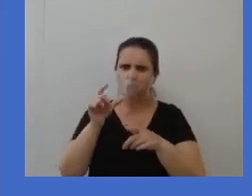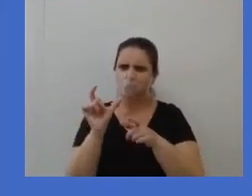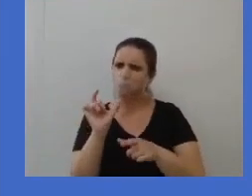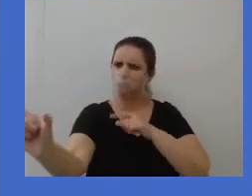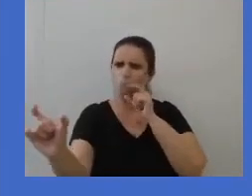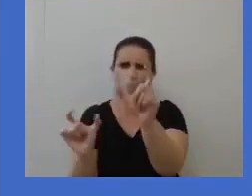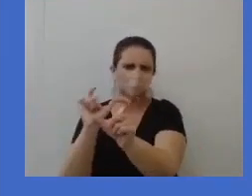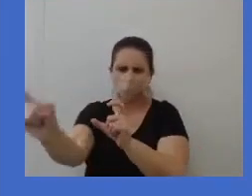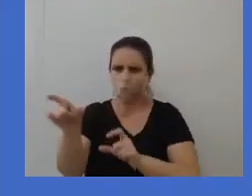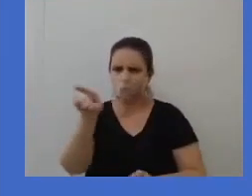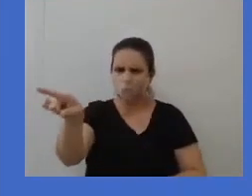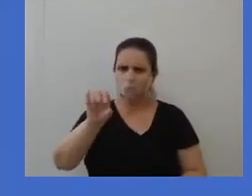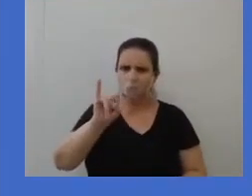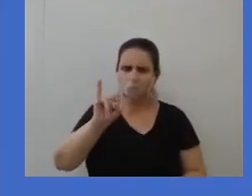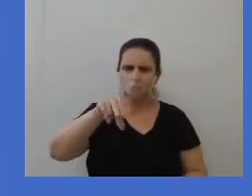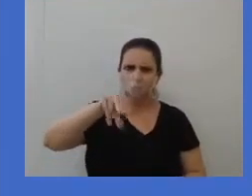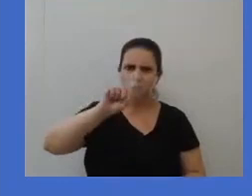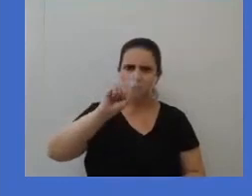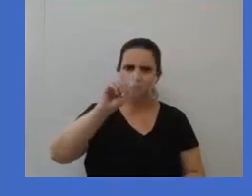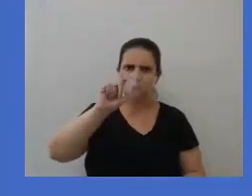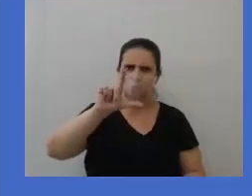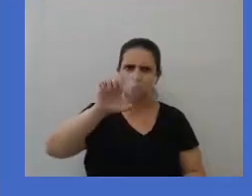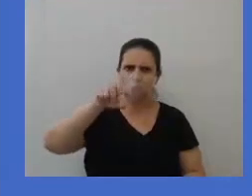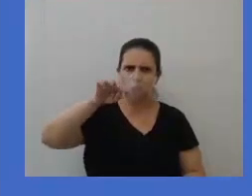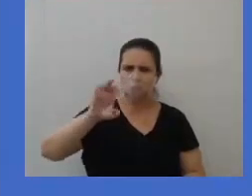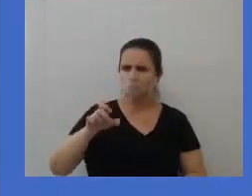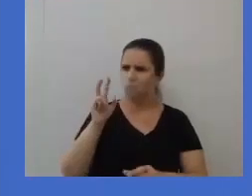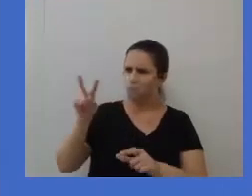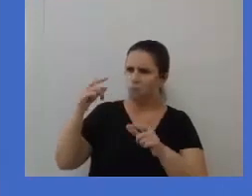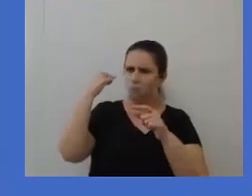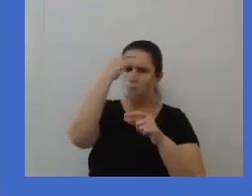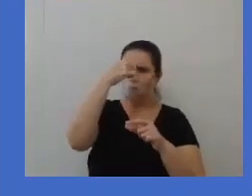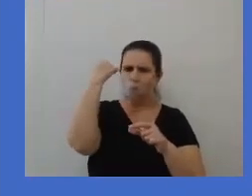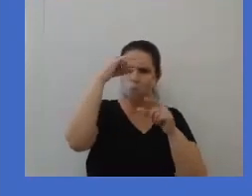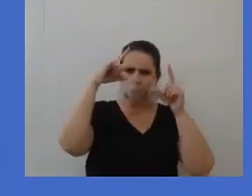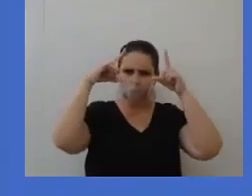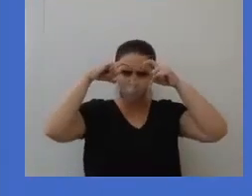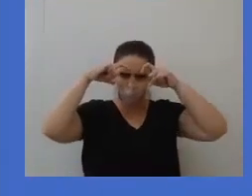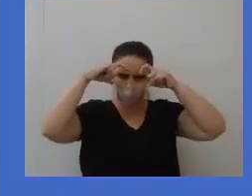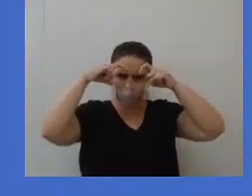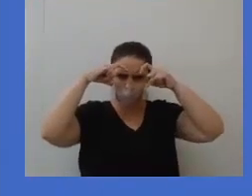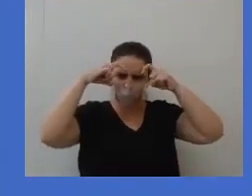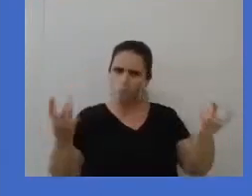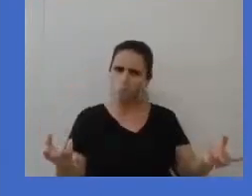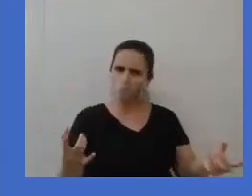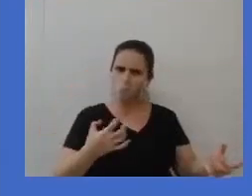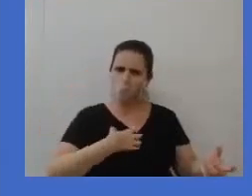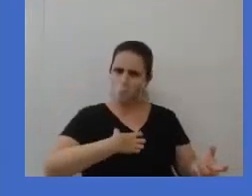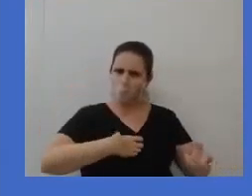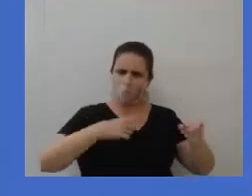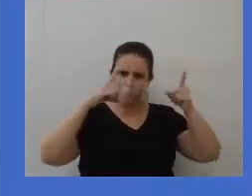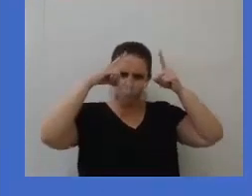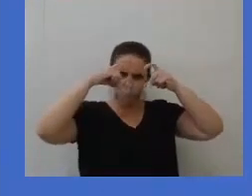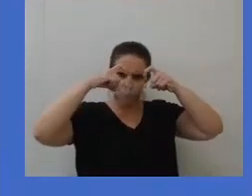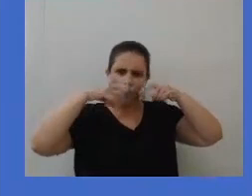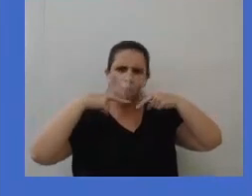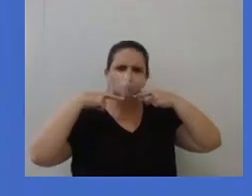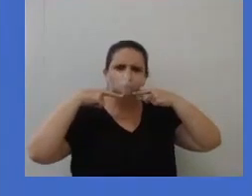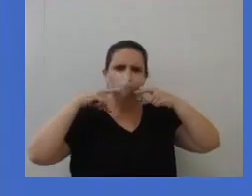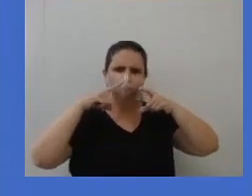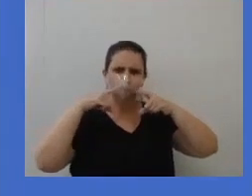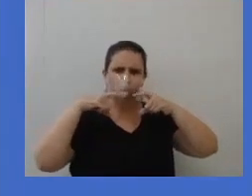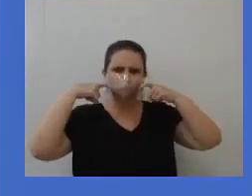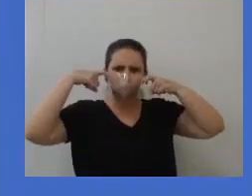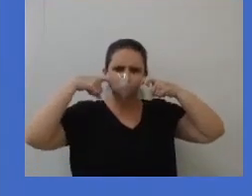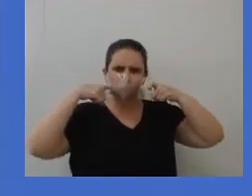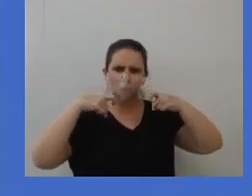é um insolente. Veja o olhar do rapaz no primeiro quadrinho. Veja a boca, né? Como ele está